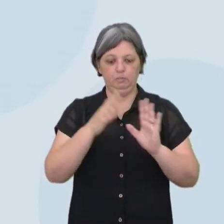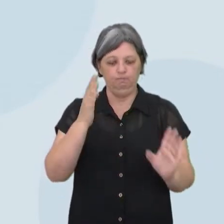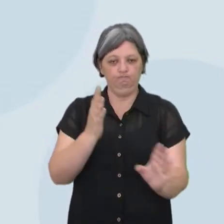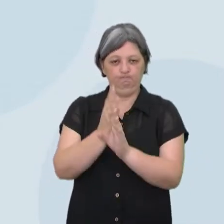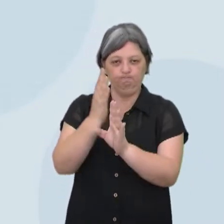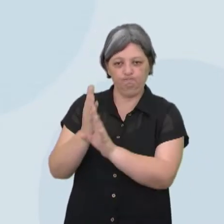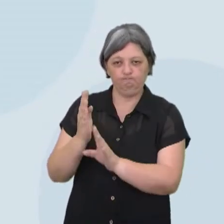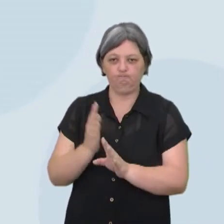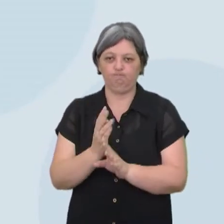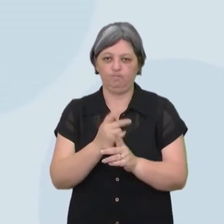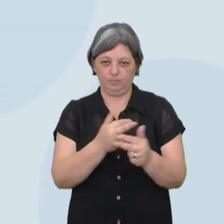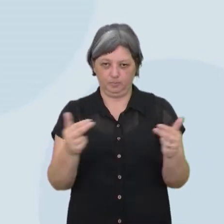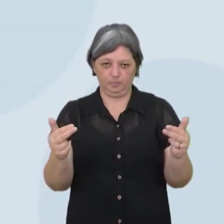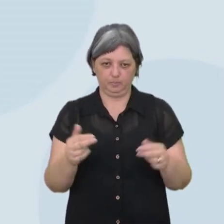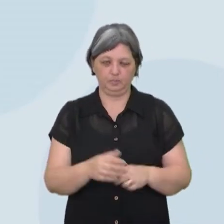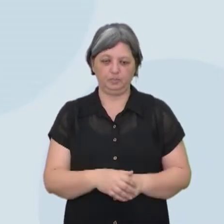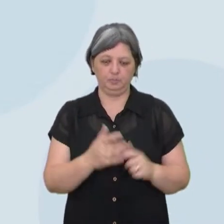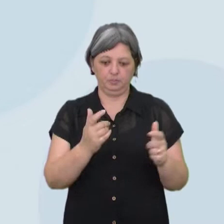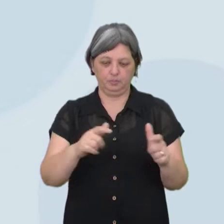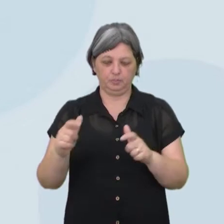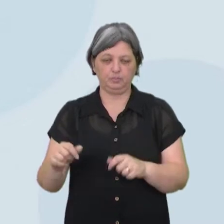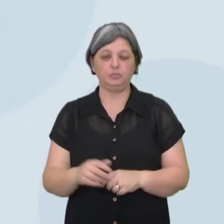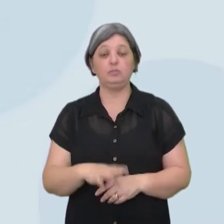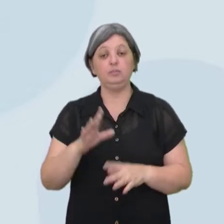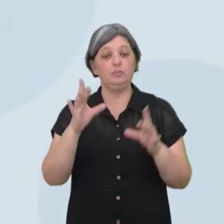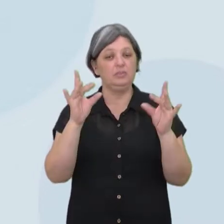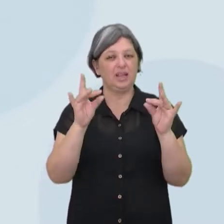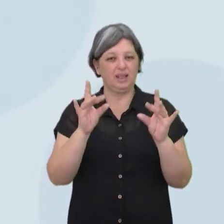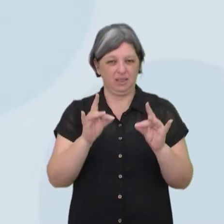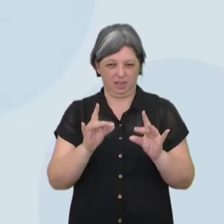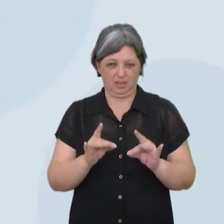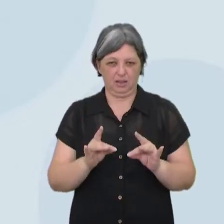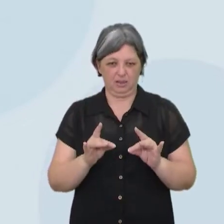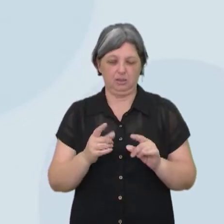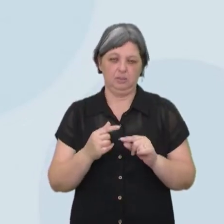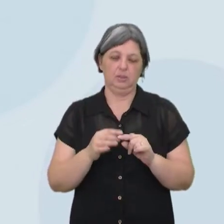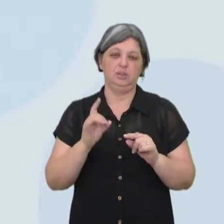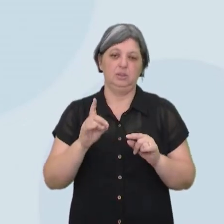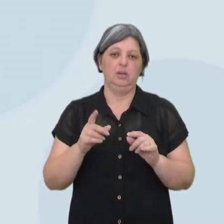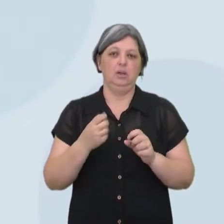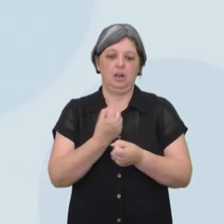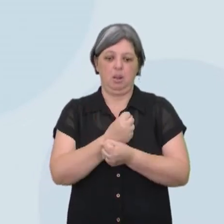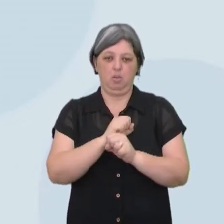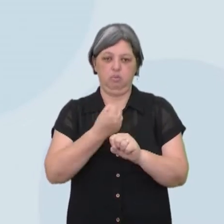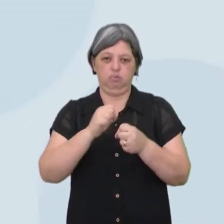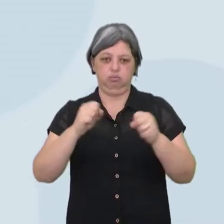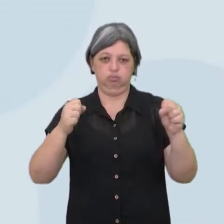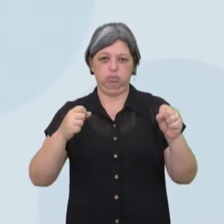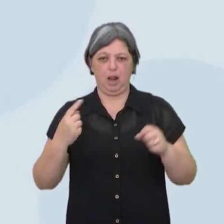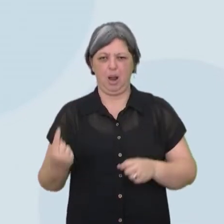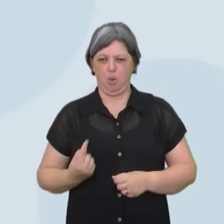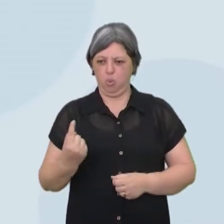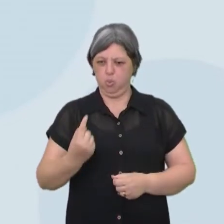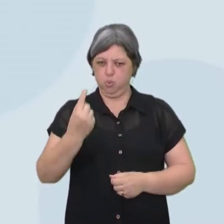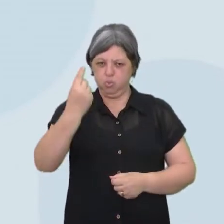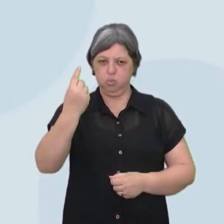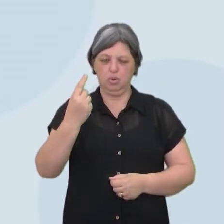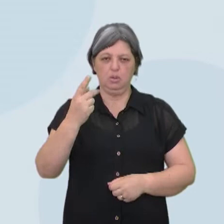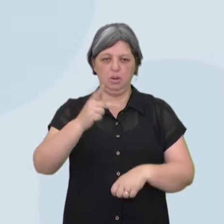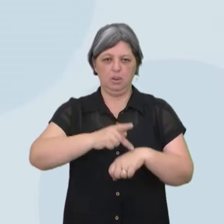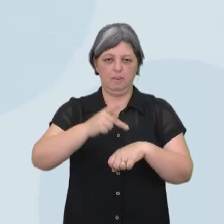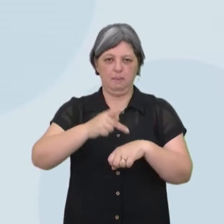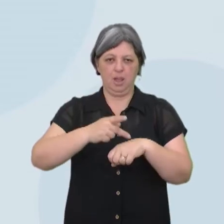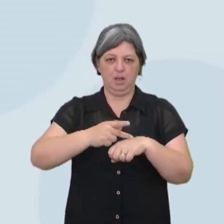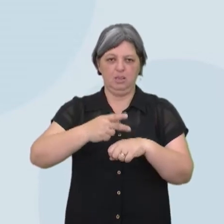descobrimentos. É um detalhe, o monumento ele é bem maior, tal, ele é inclusive bem alto, tal, feito em pedra, tal, né?